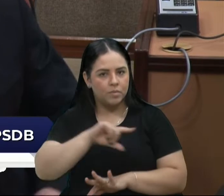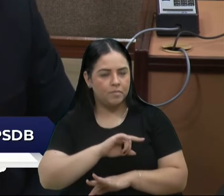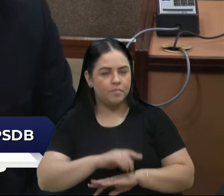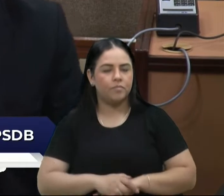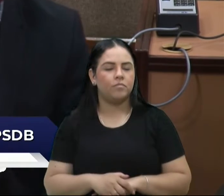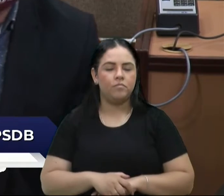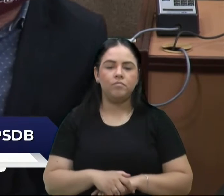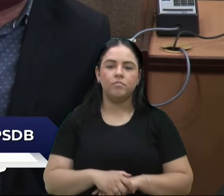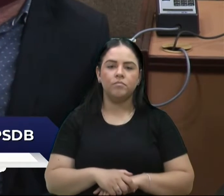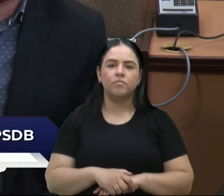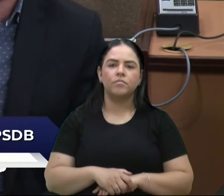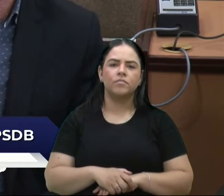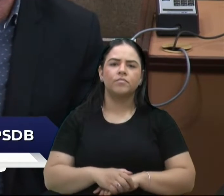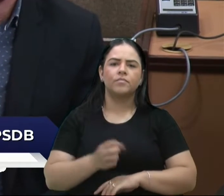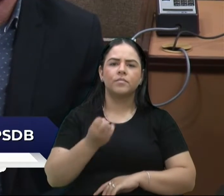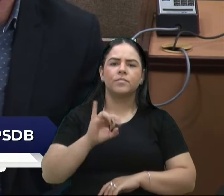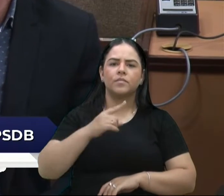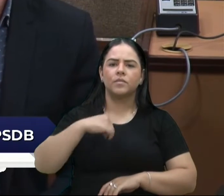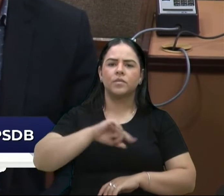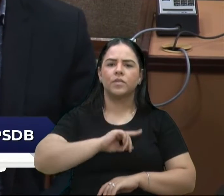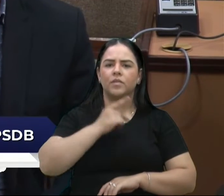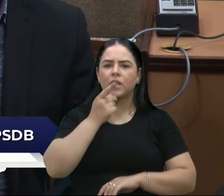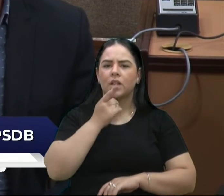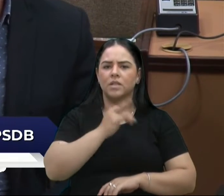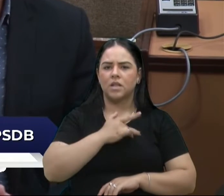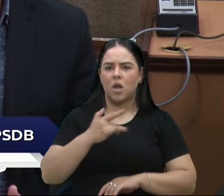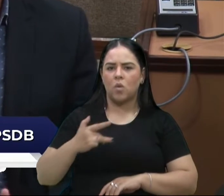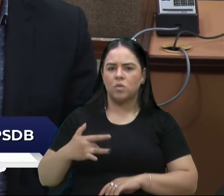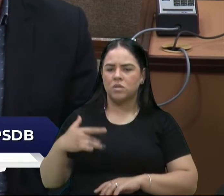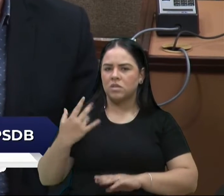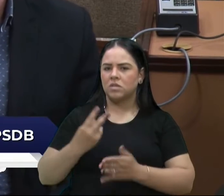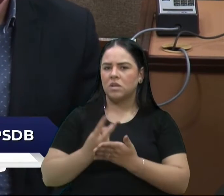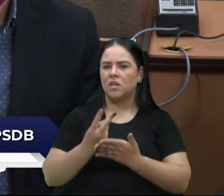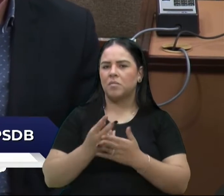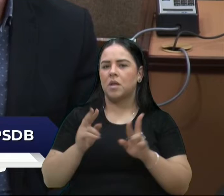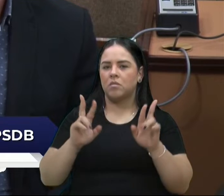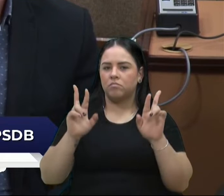Quando a gente fala de saúde, sempre é um assunto